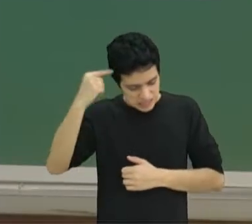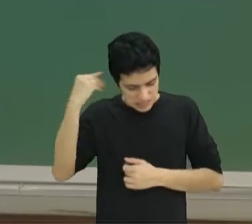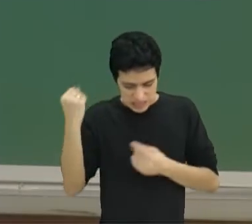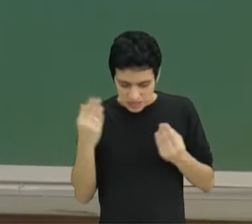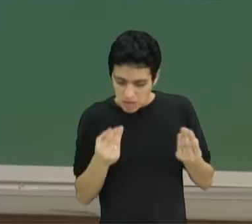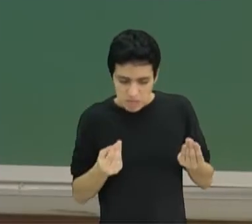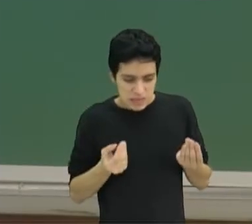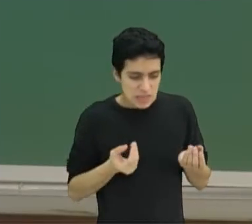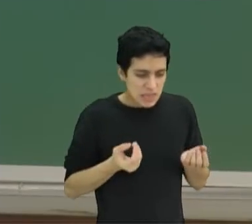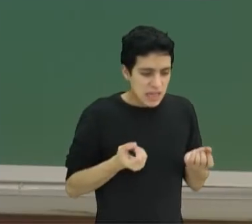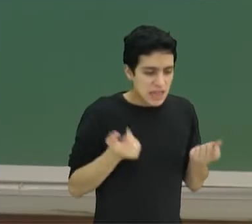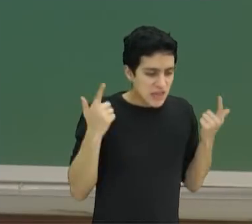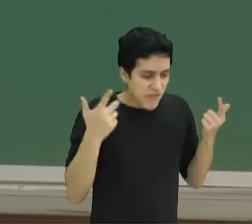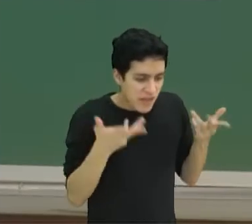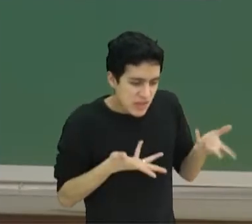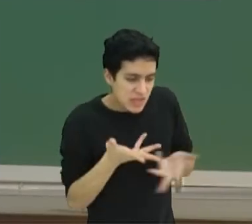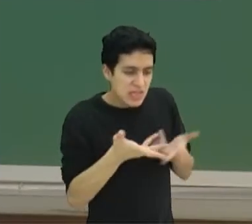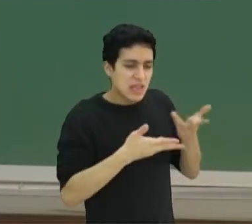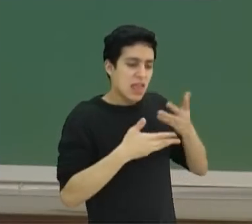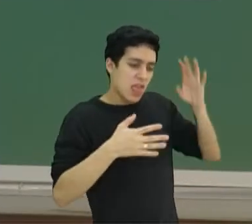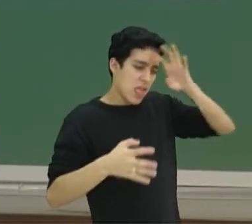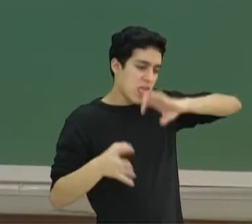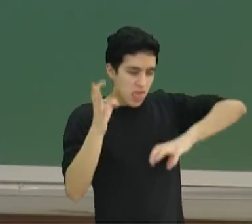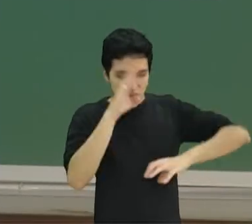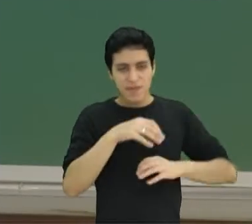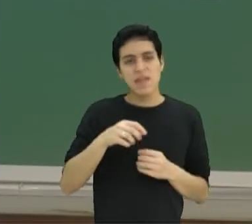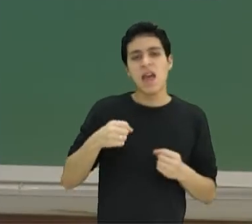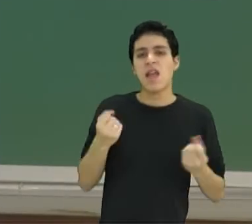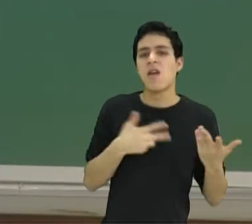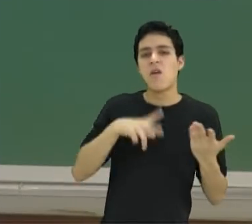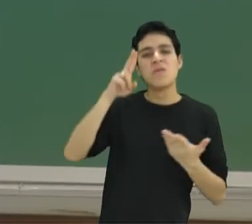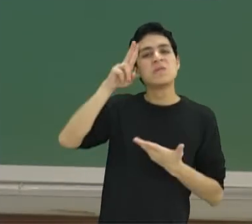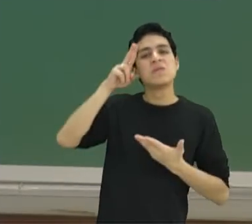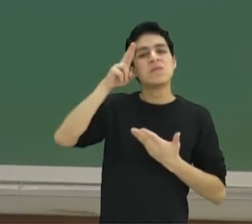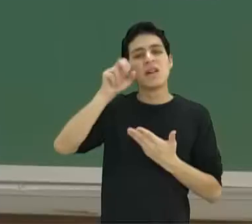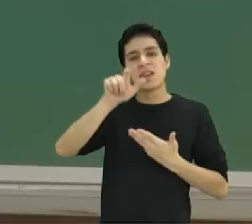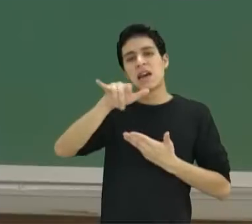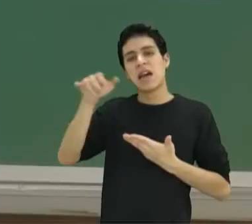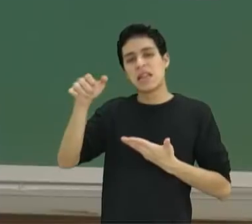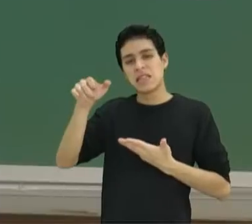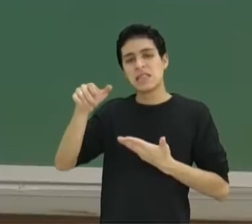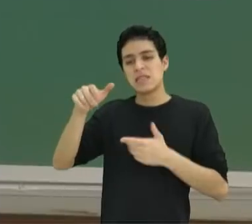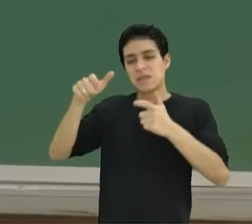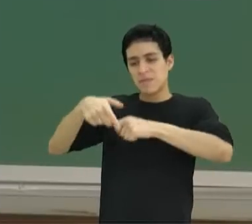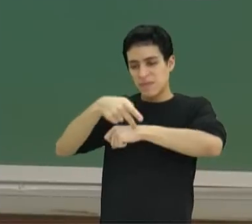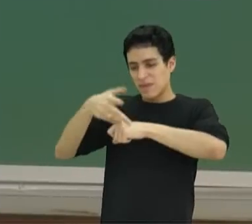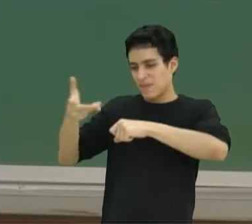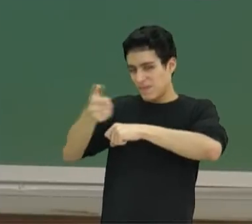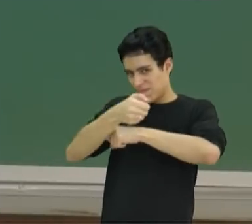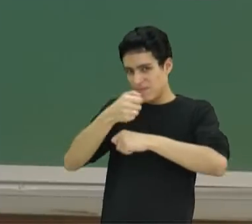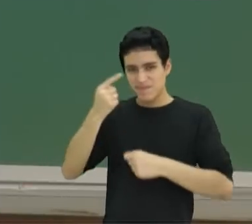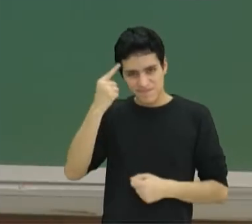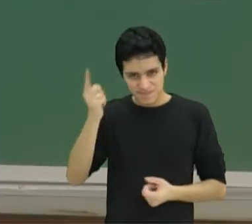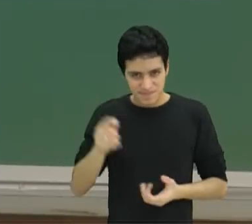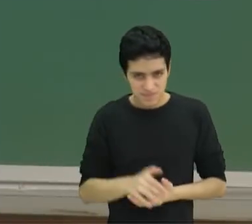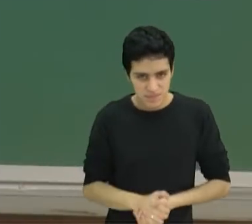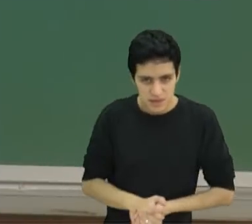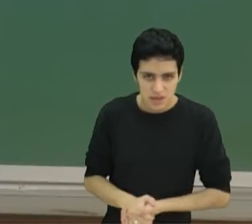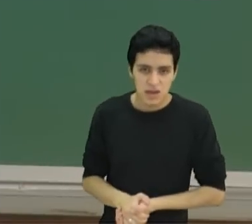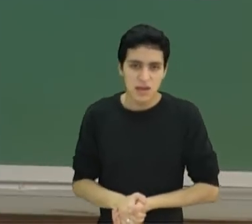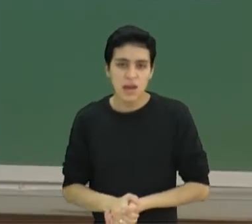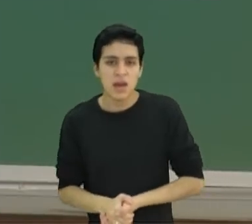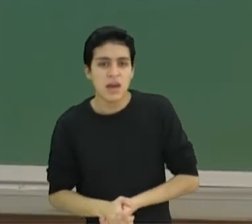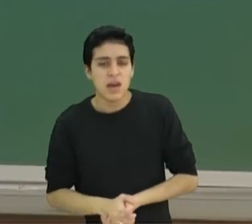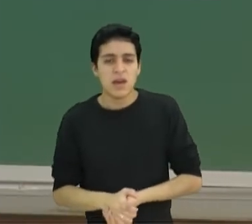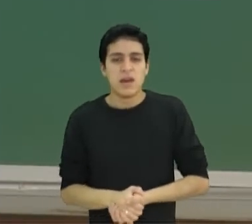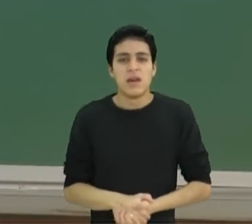Oxford, ele conta uma história, a história de Alice no País das Maravilhas, baseada no nome de uma das filhas do reitor,